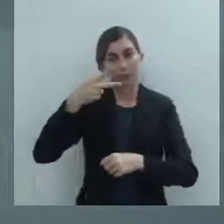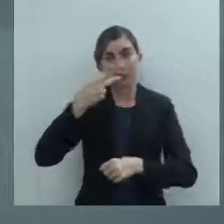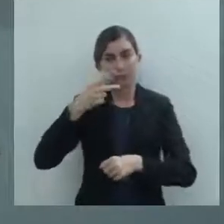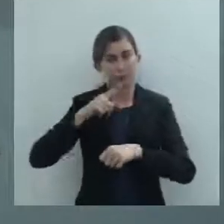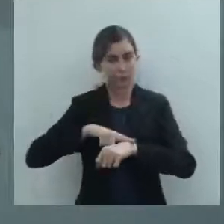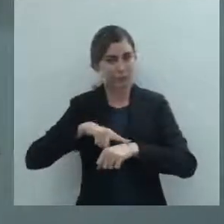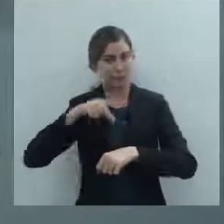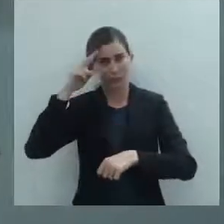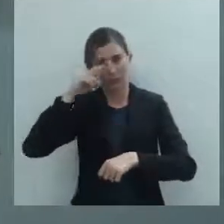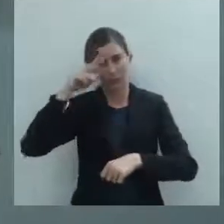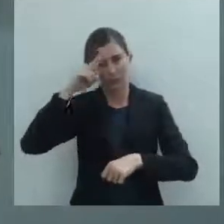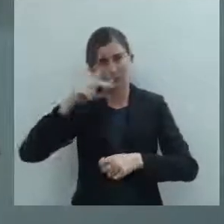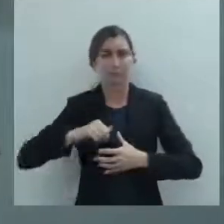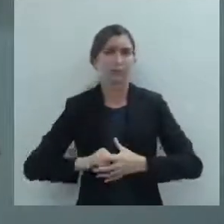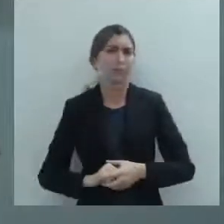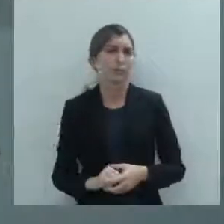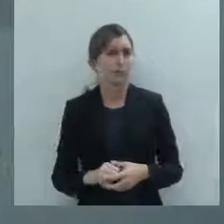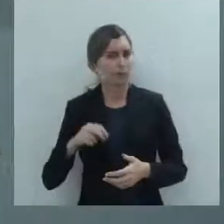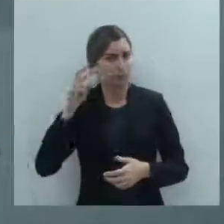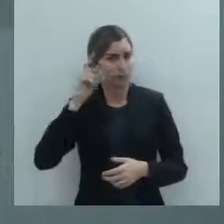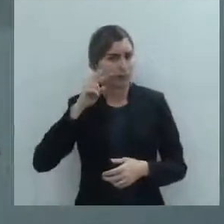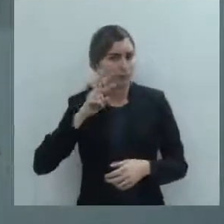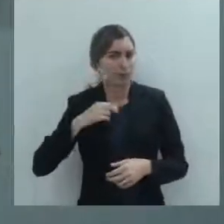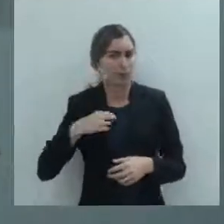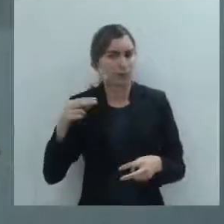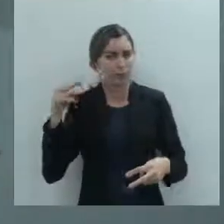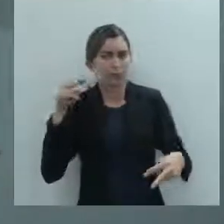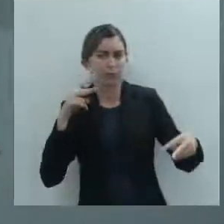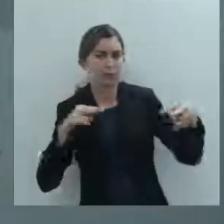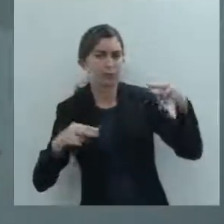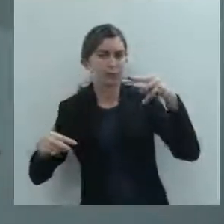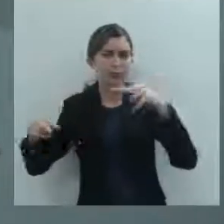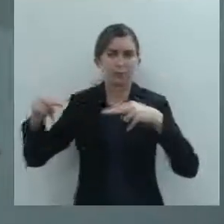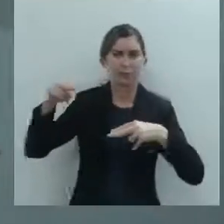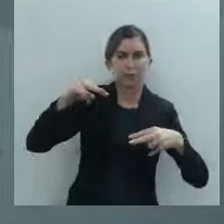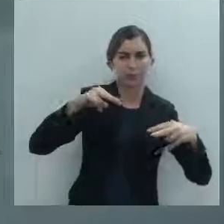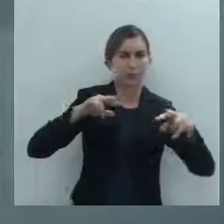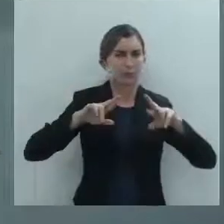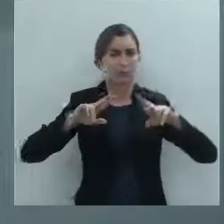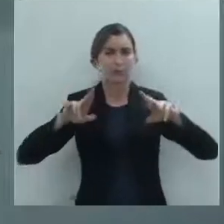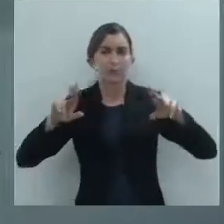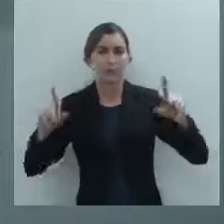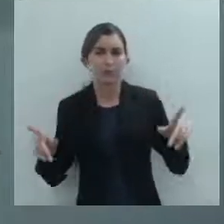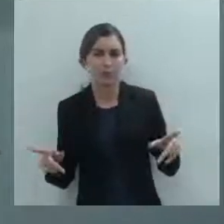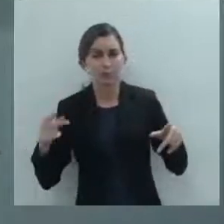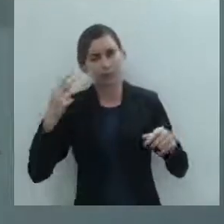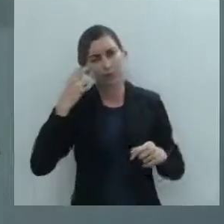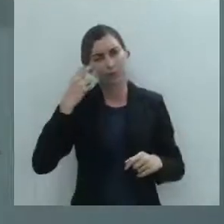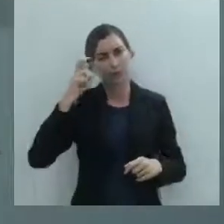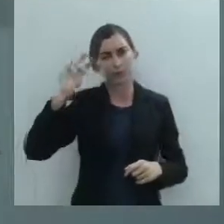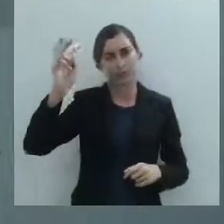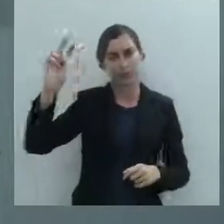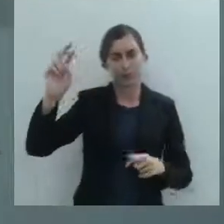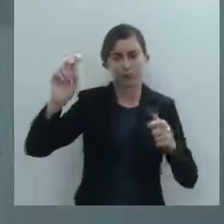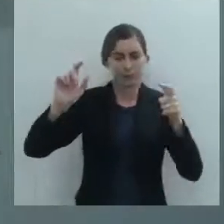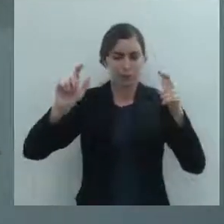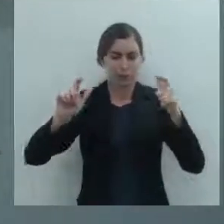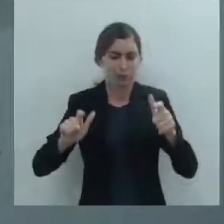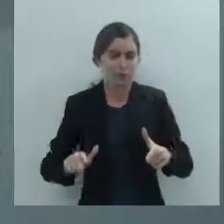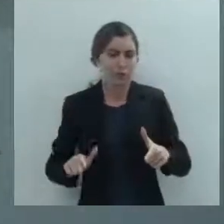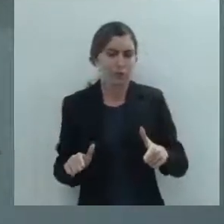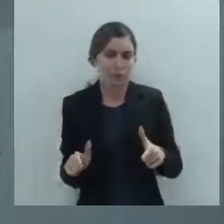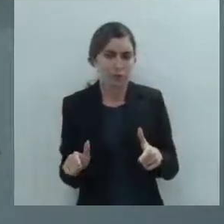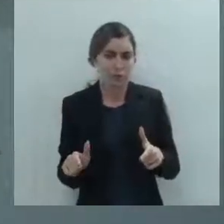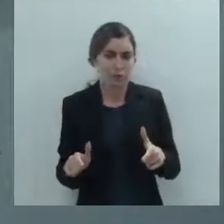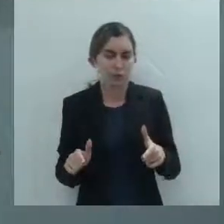você viu que o tempo ele é observado de maneira diferente de acordo com a cultura e o local